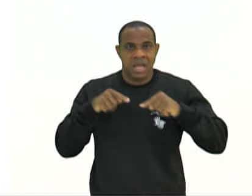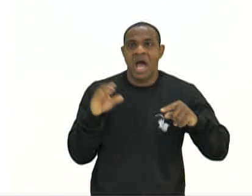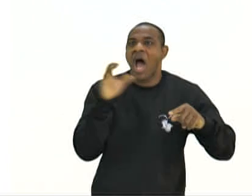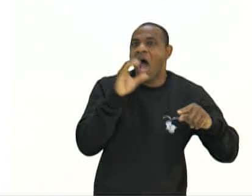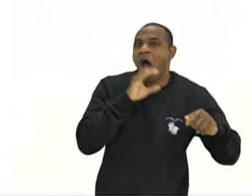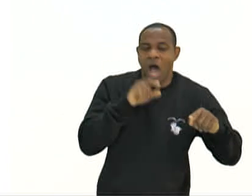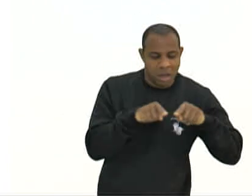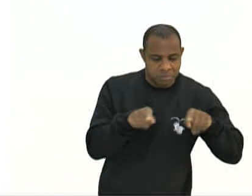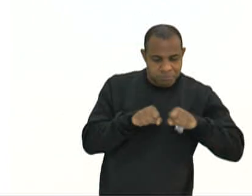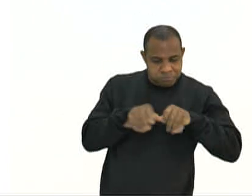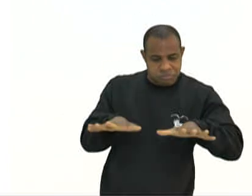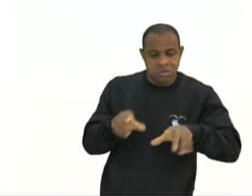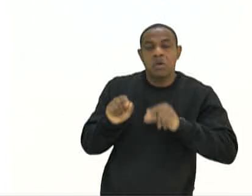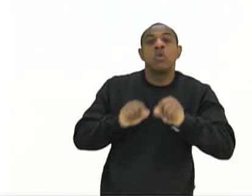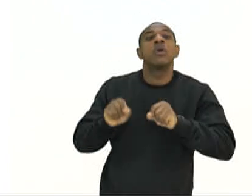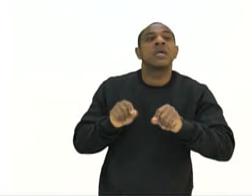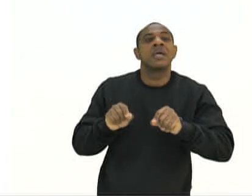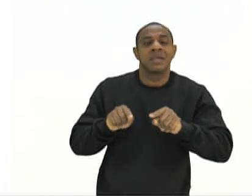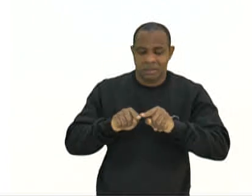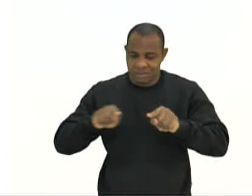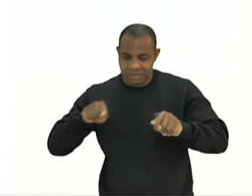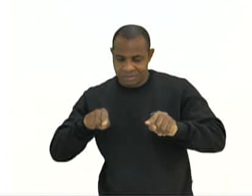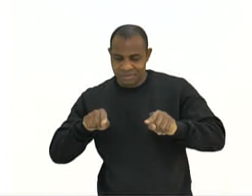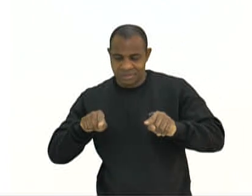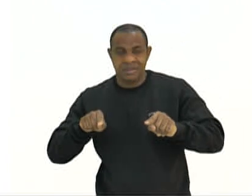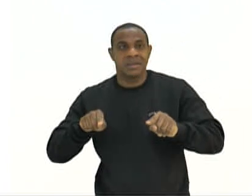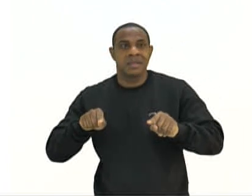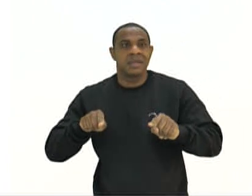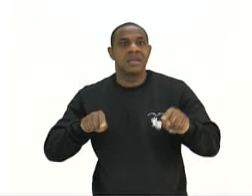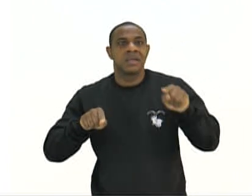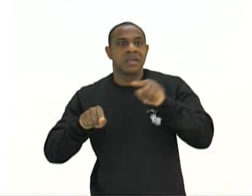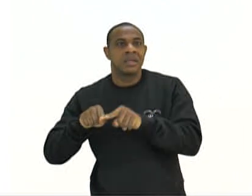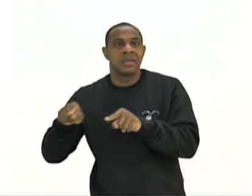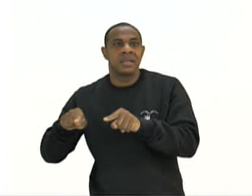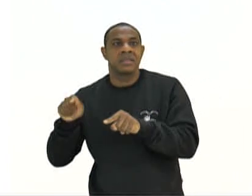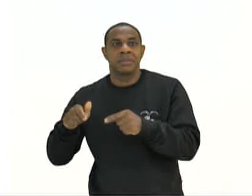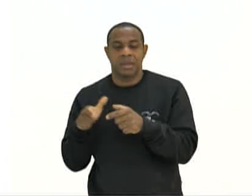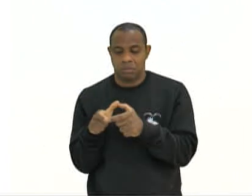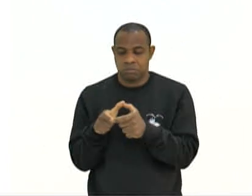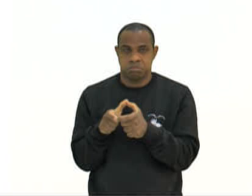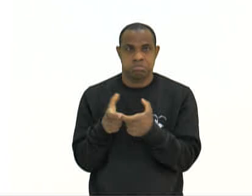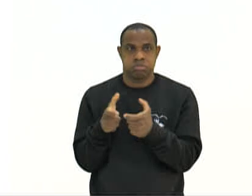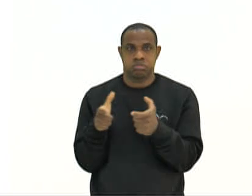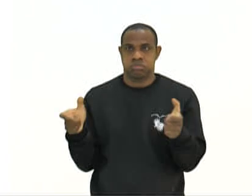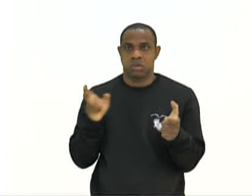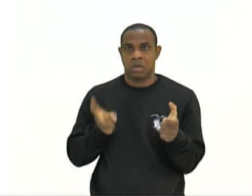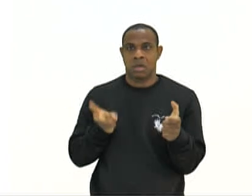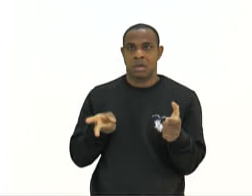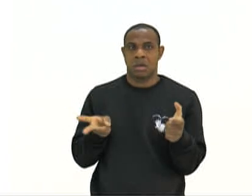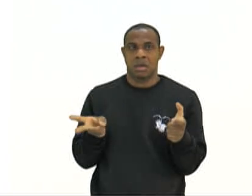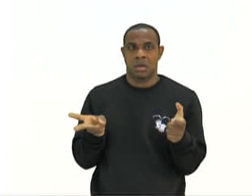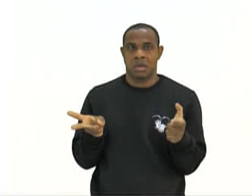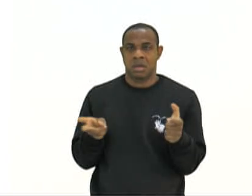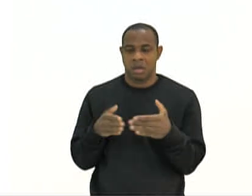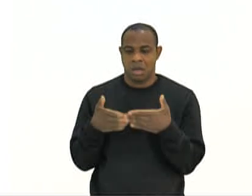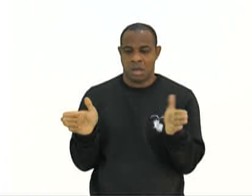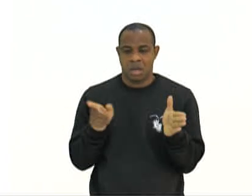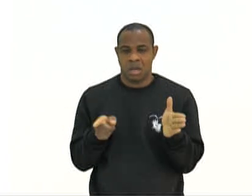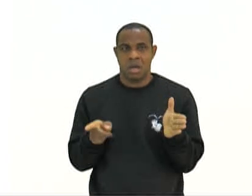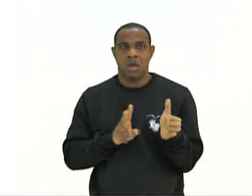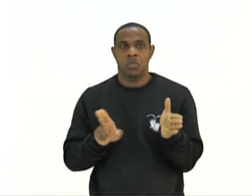de propagação C, então mais um espaçamento, e a amplitude se manteve, já que o novo meio